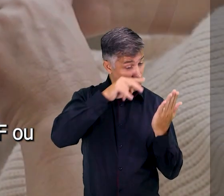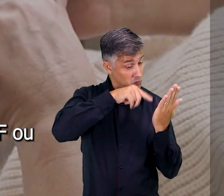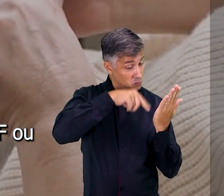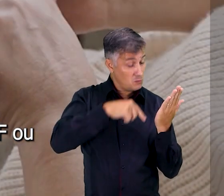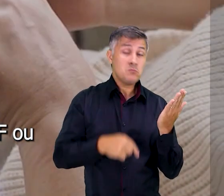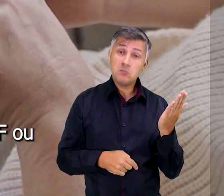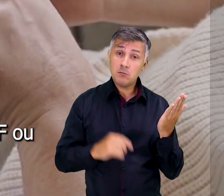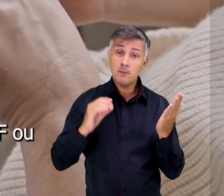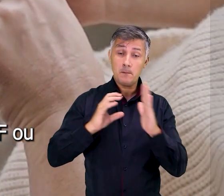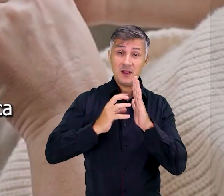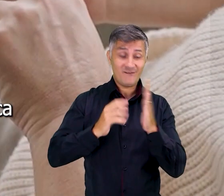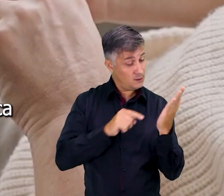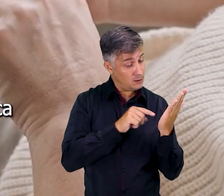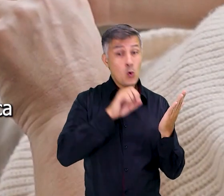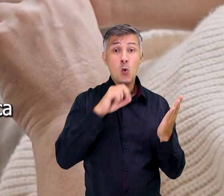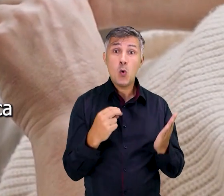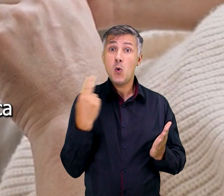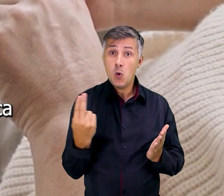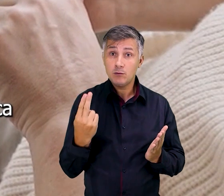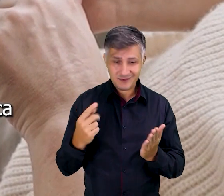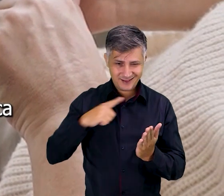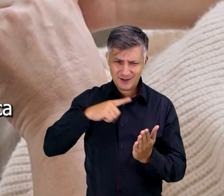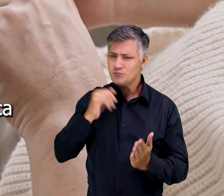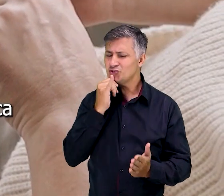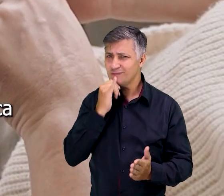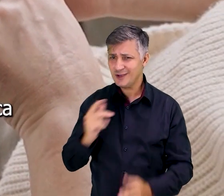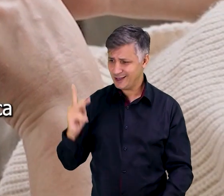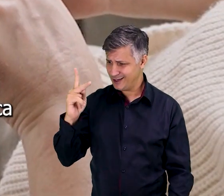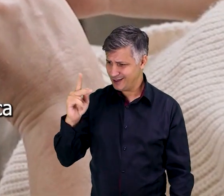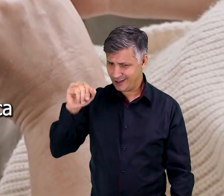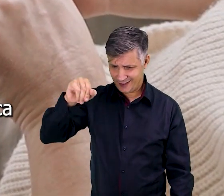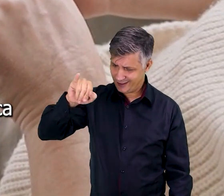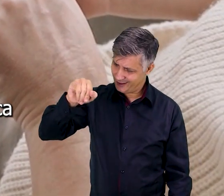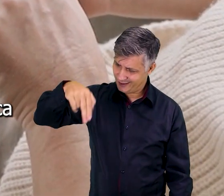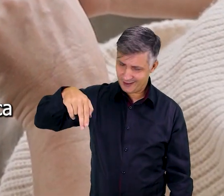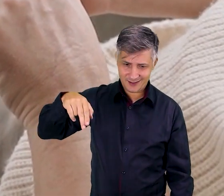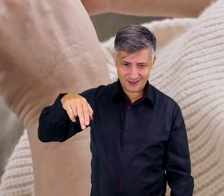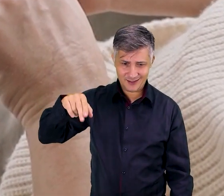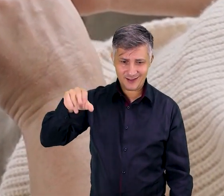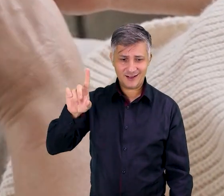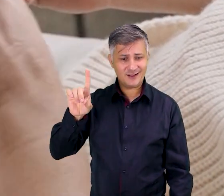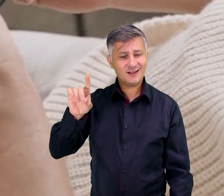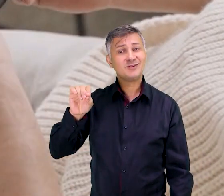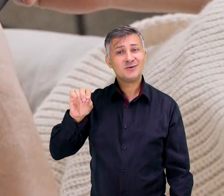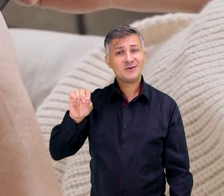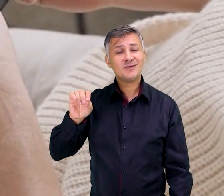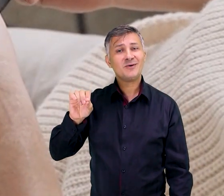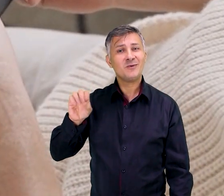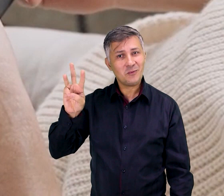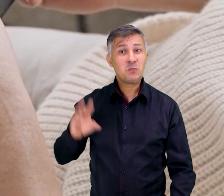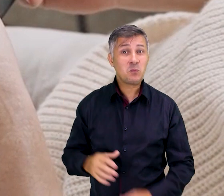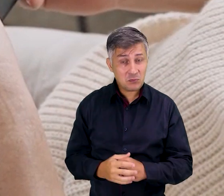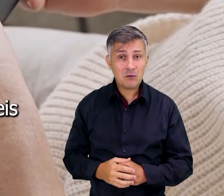com leitores de PDF ou um dispositivo dotado de tinta eletrônica como o conhecido Kindle, para ter uma experiência